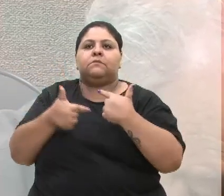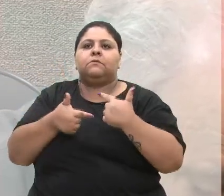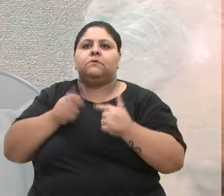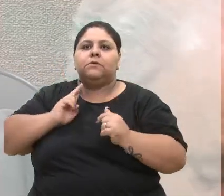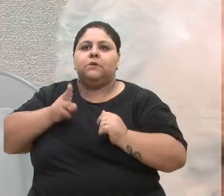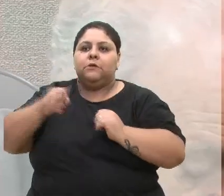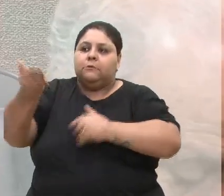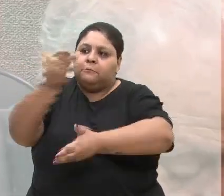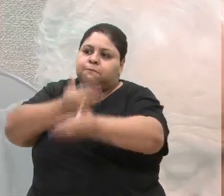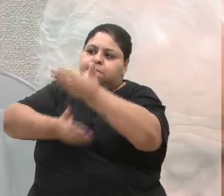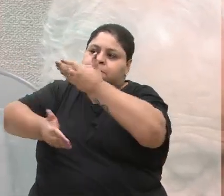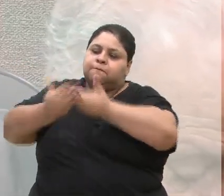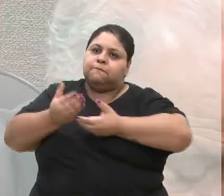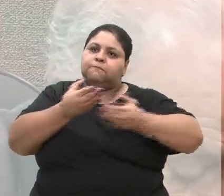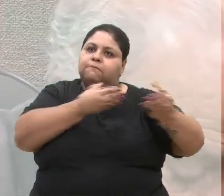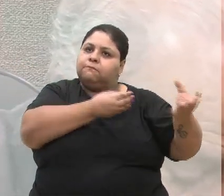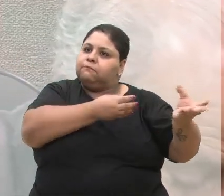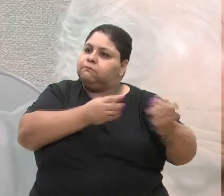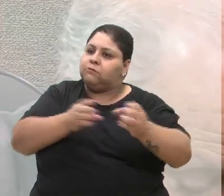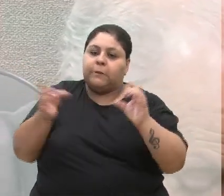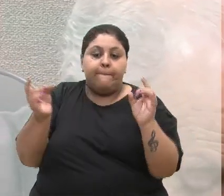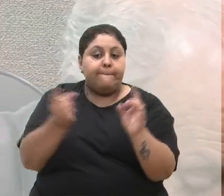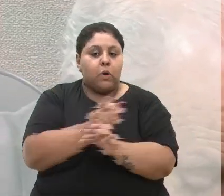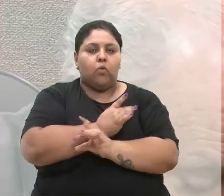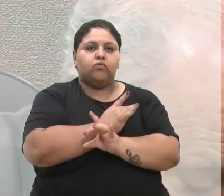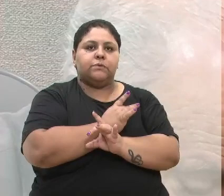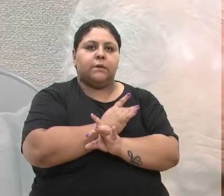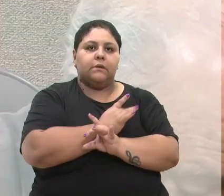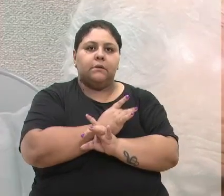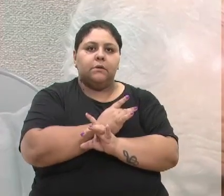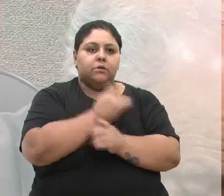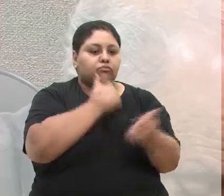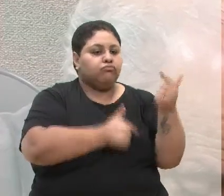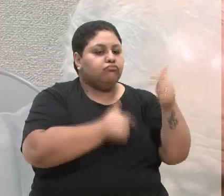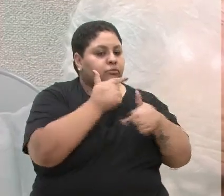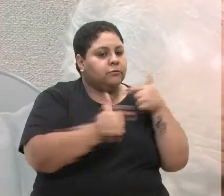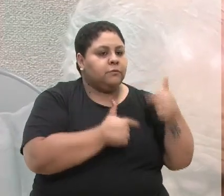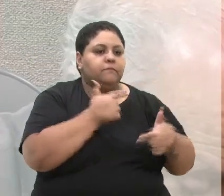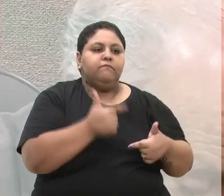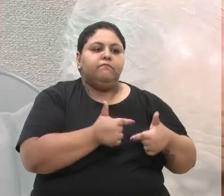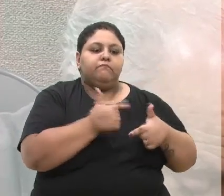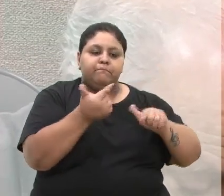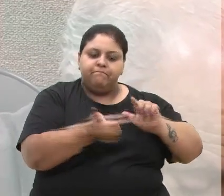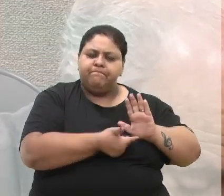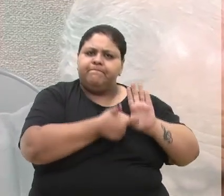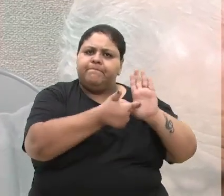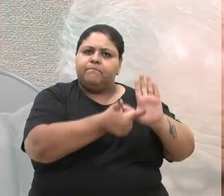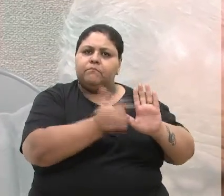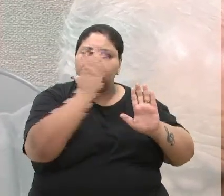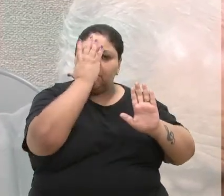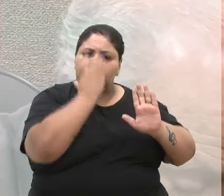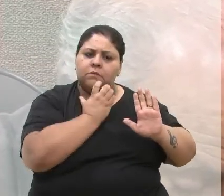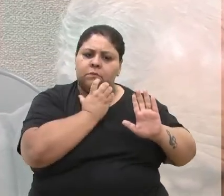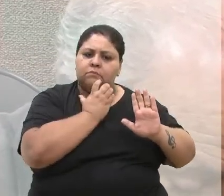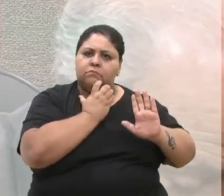nos atende com muita prontidão, presteza no serviço e demonstrando a seriedade e a